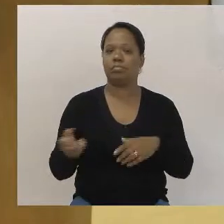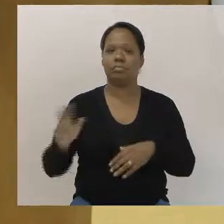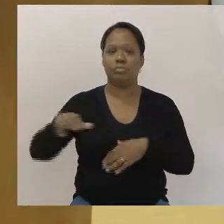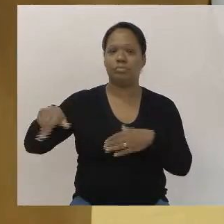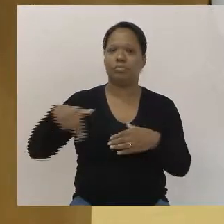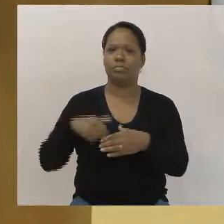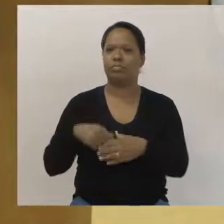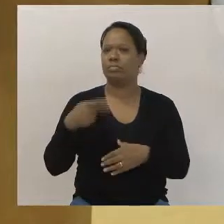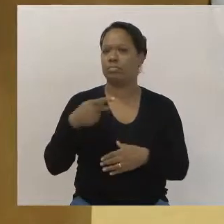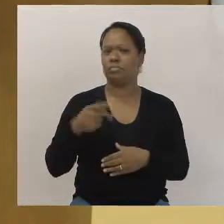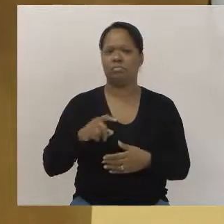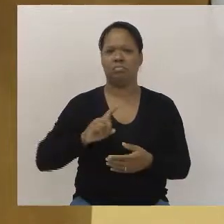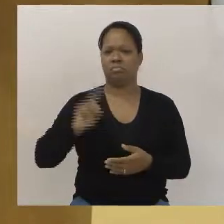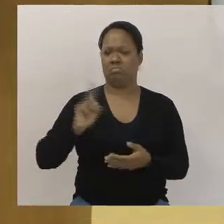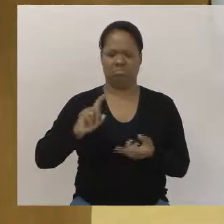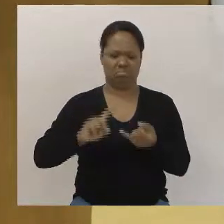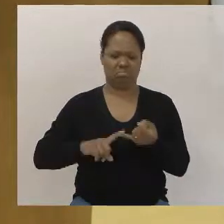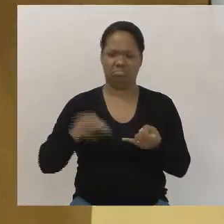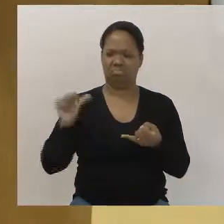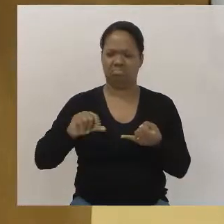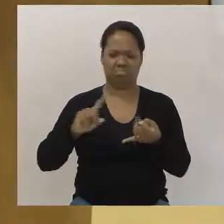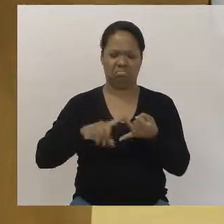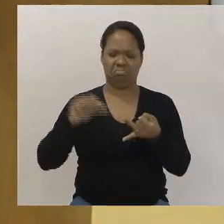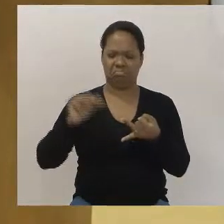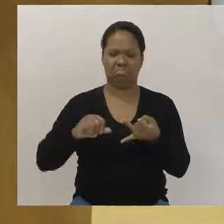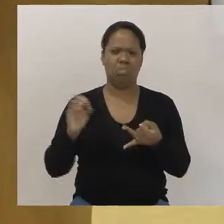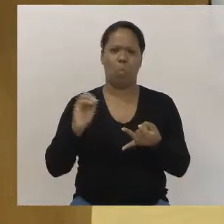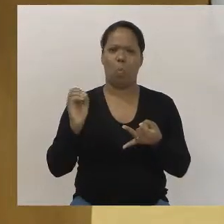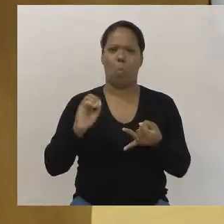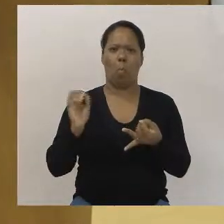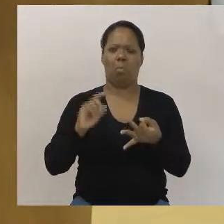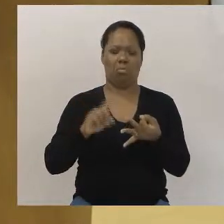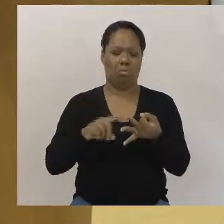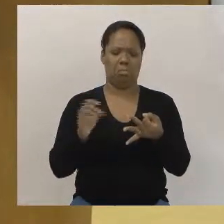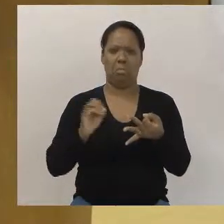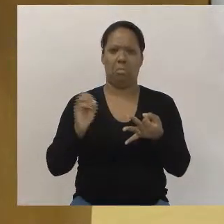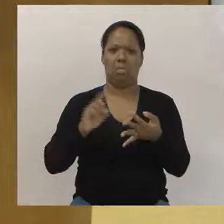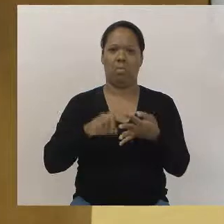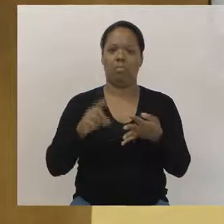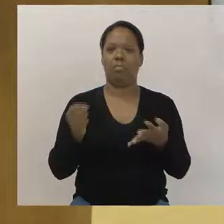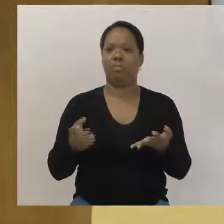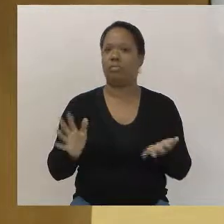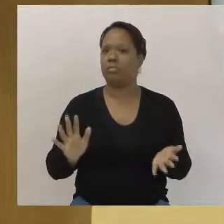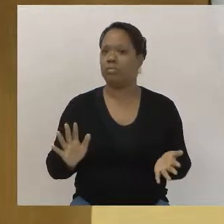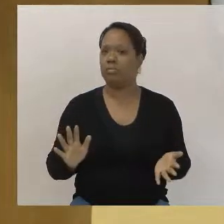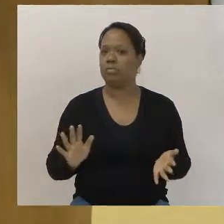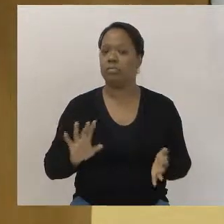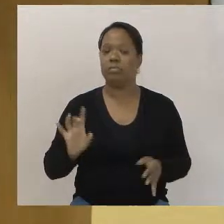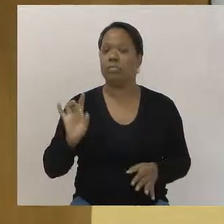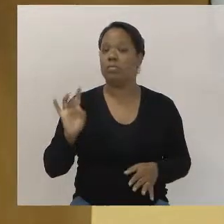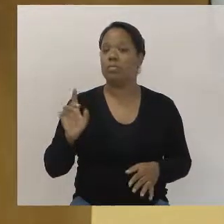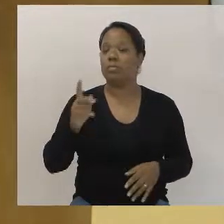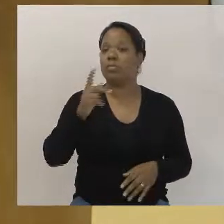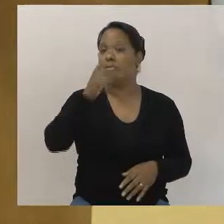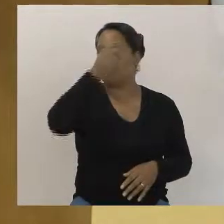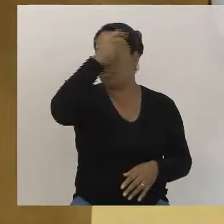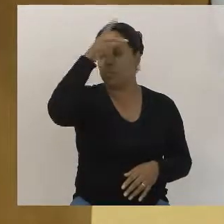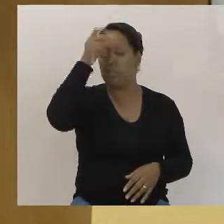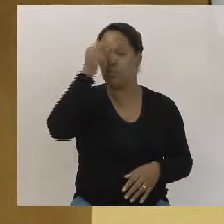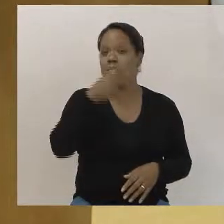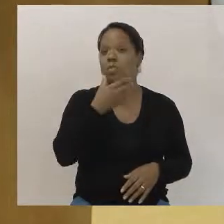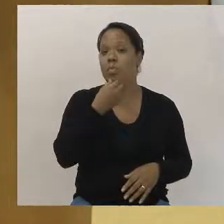cobrar o que não está sendo feito é muito fácil porque não depende só do querer do prefeito